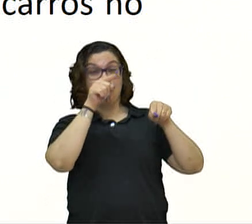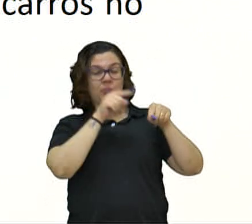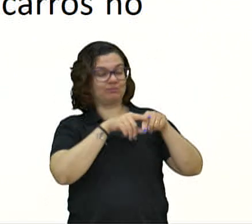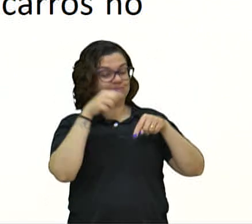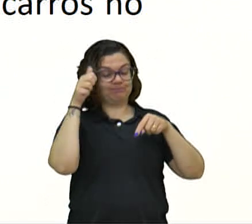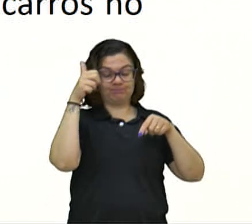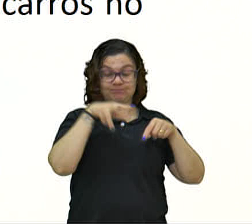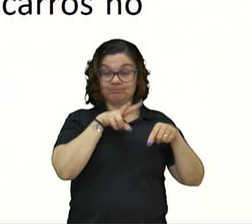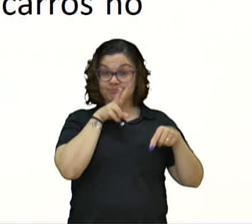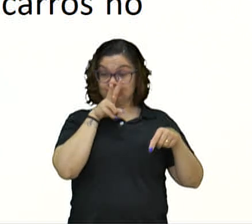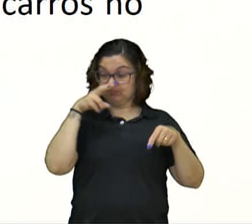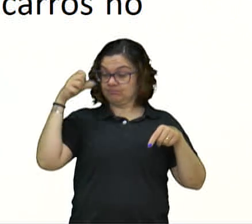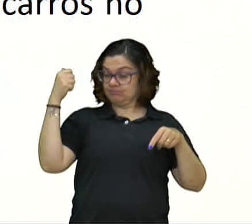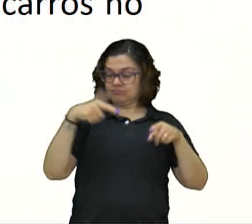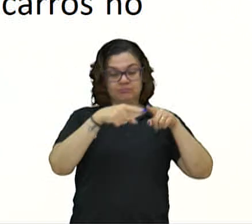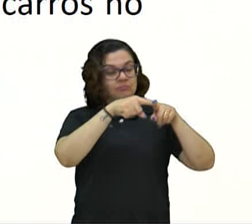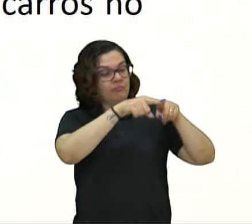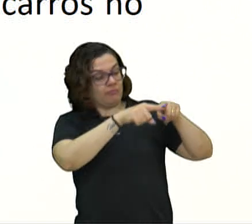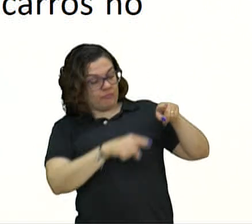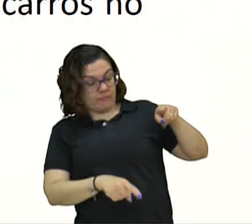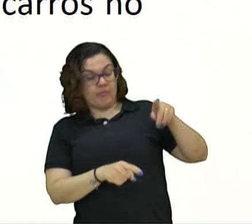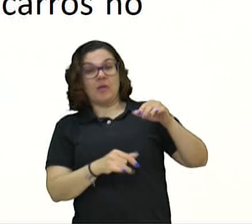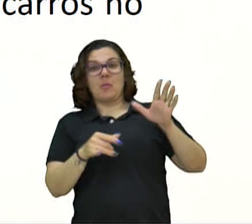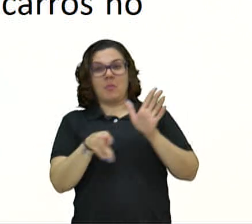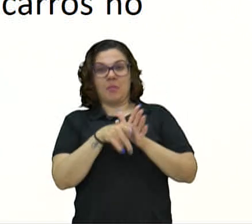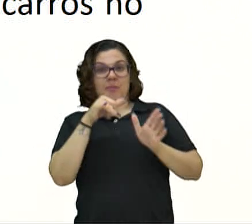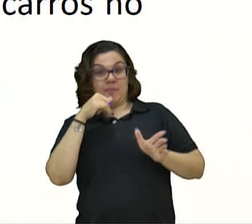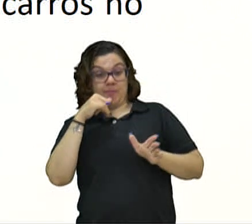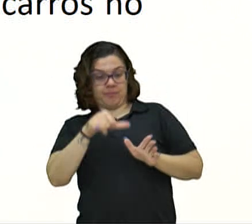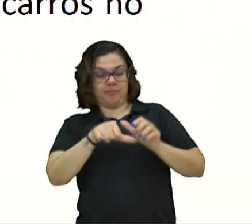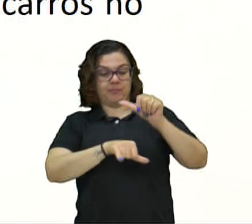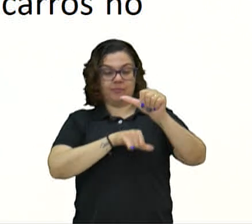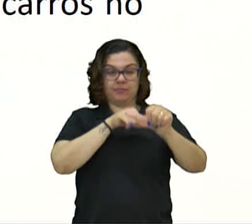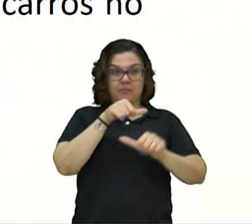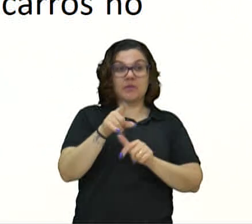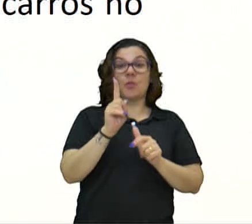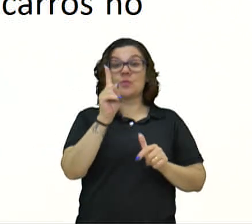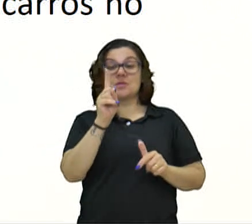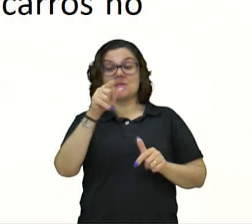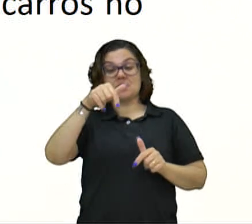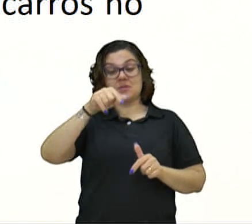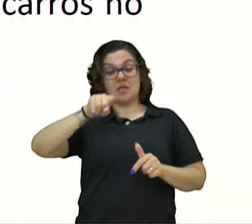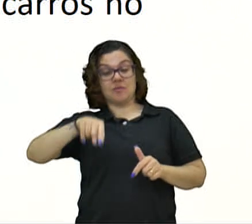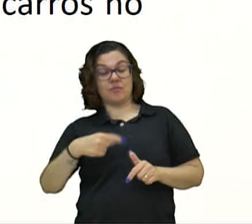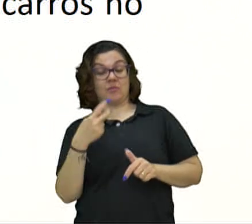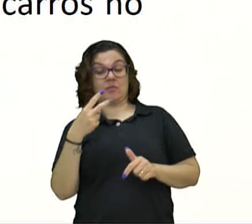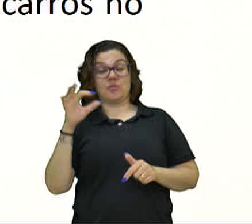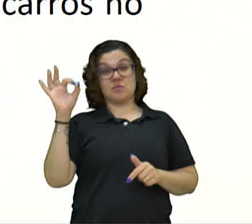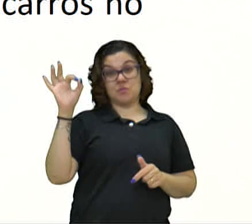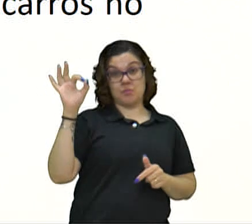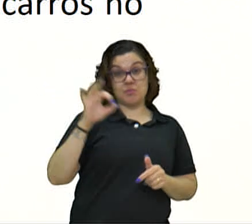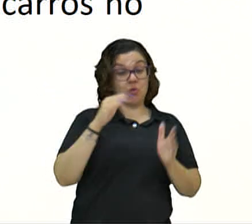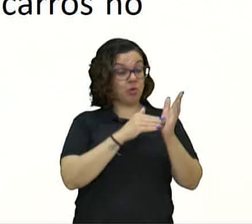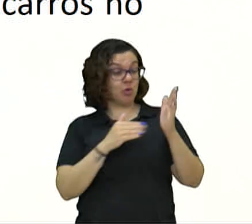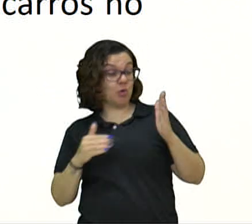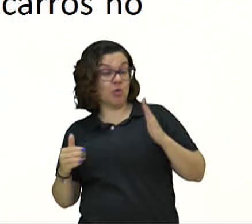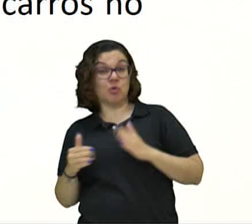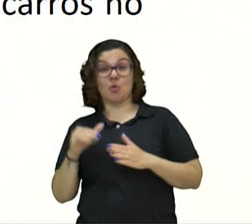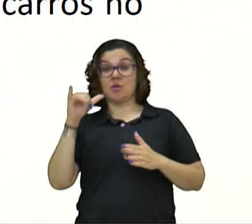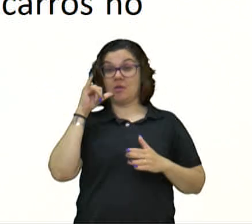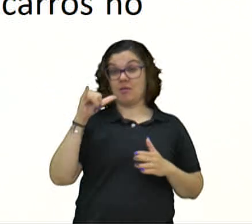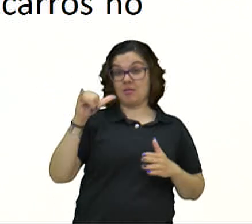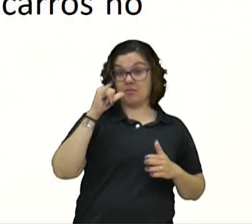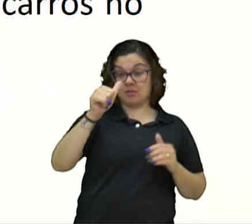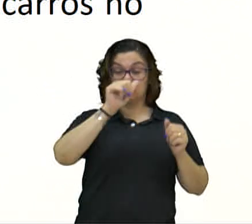tamanha que é transformada em energia elétrica elas compõem 17,2 por cento de toda a eletricidade